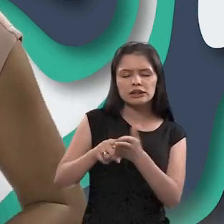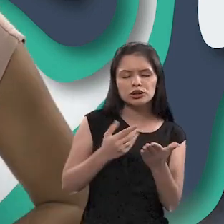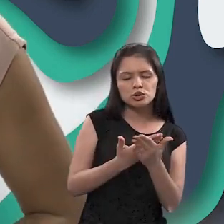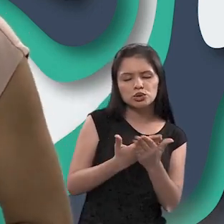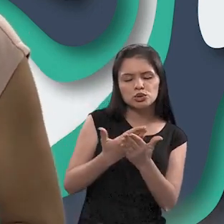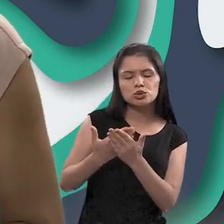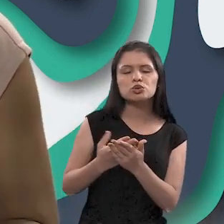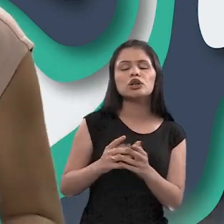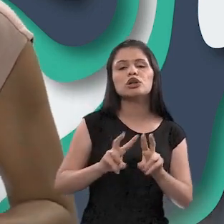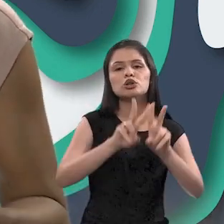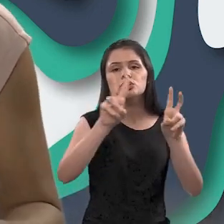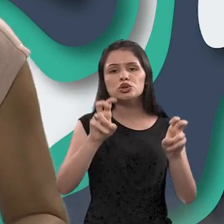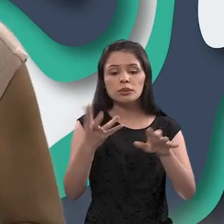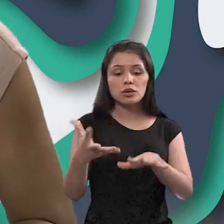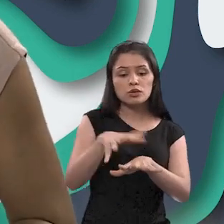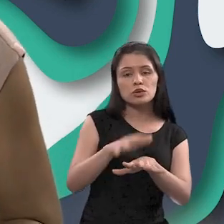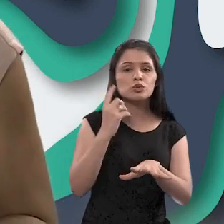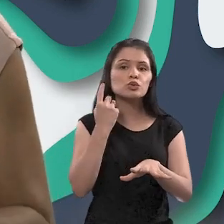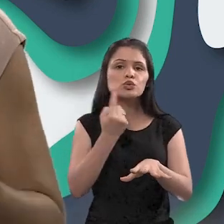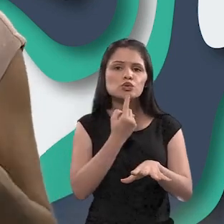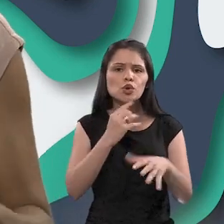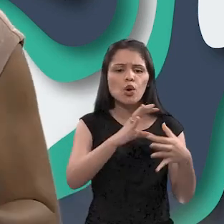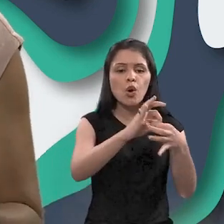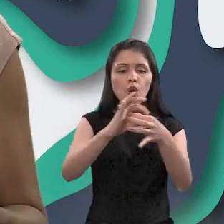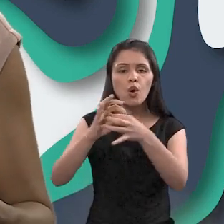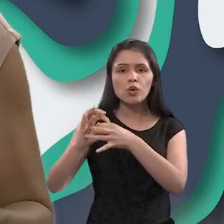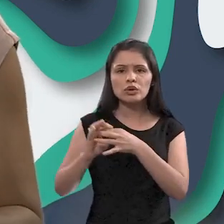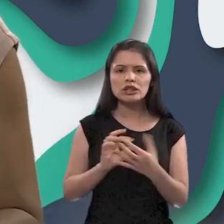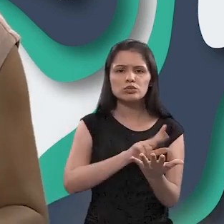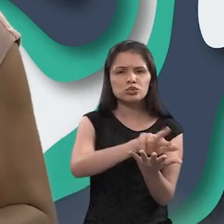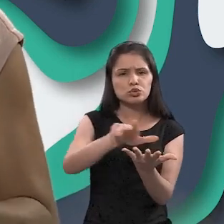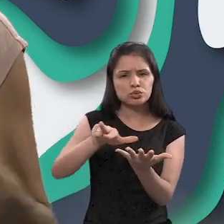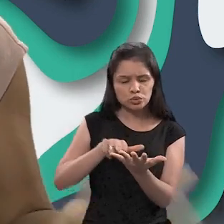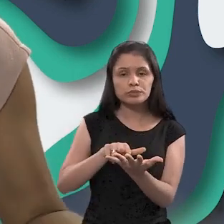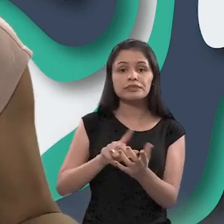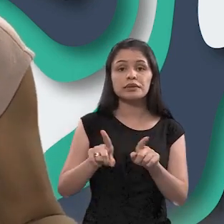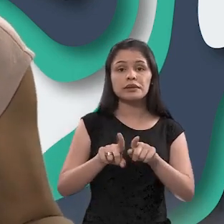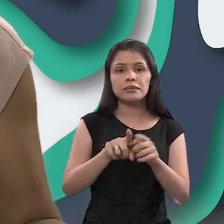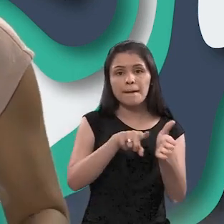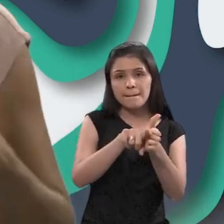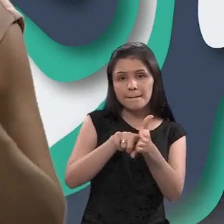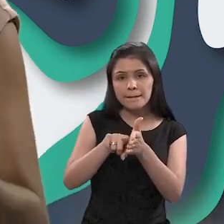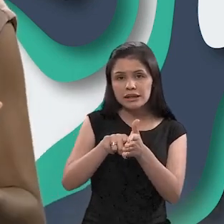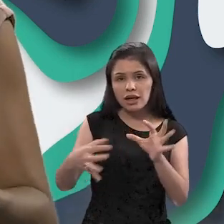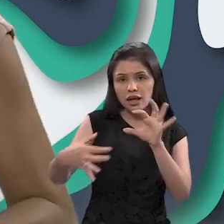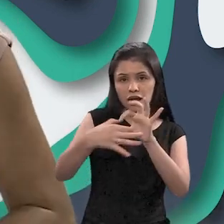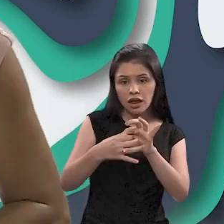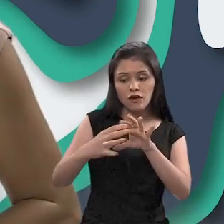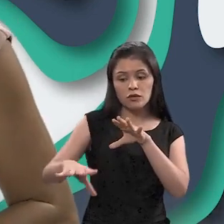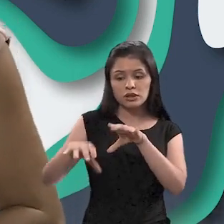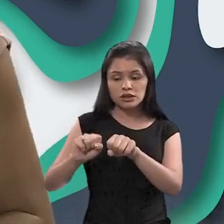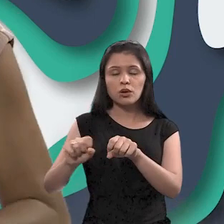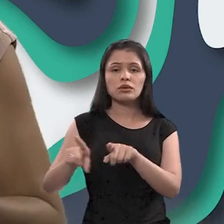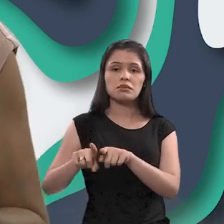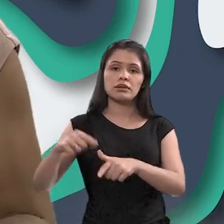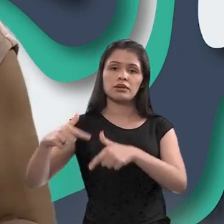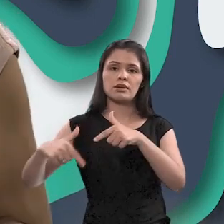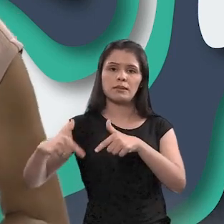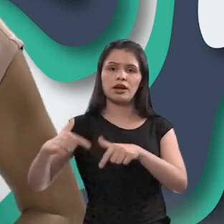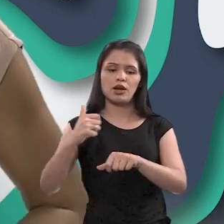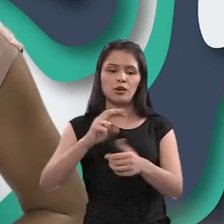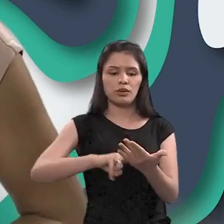desenvolvem e orientam pesquisas e ações relacionadas ao processo de inclusão de surdos em diferentes contextos, inclusive também